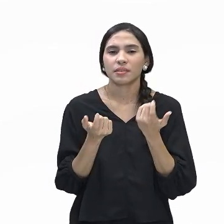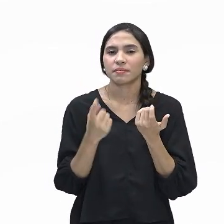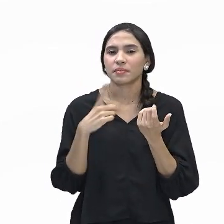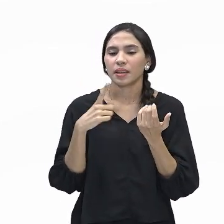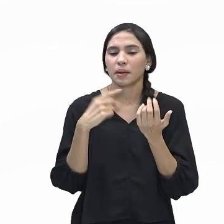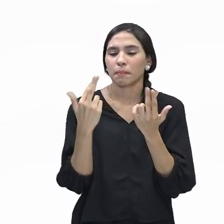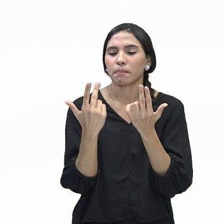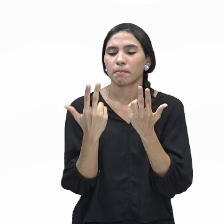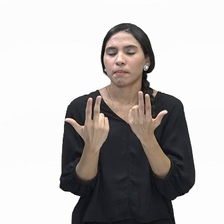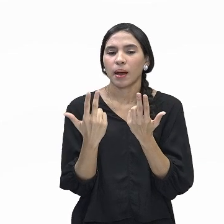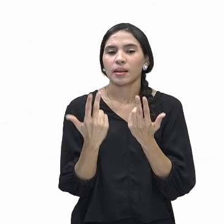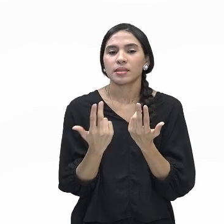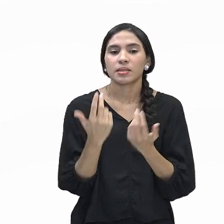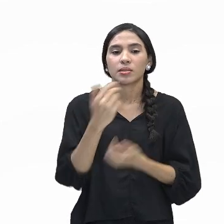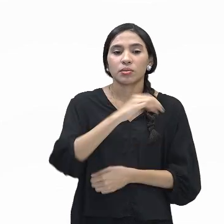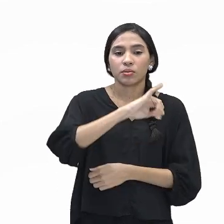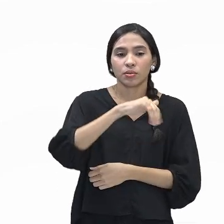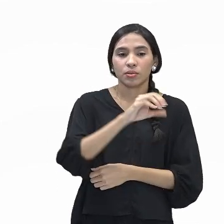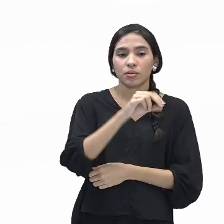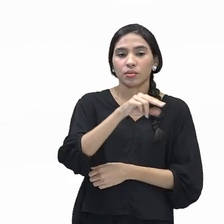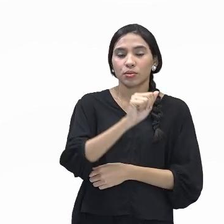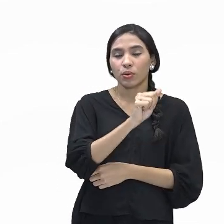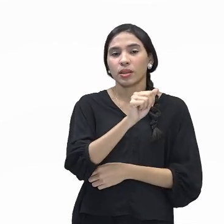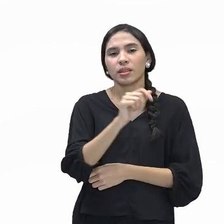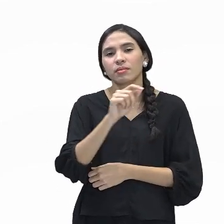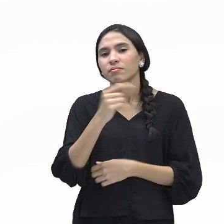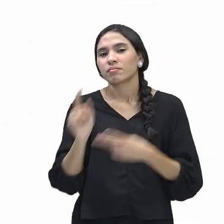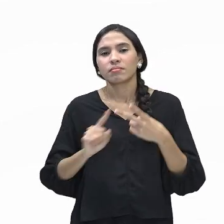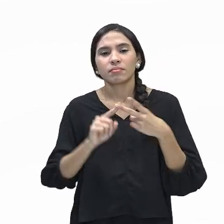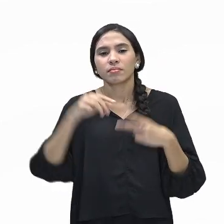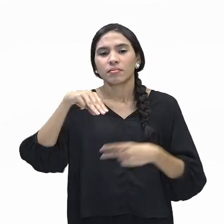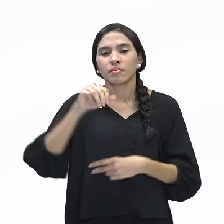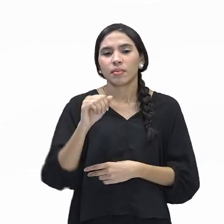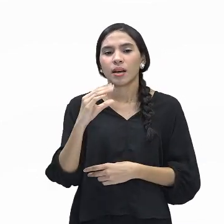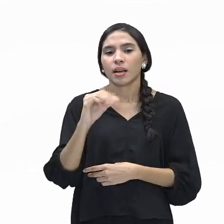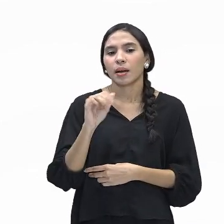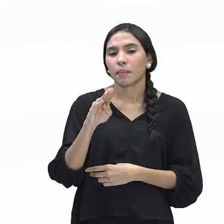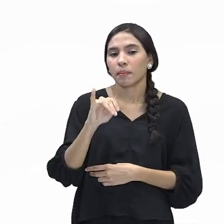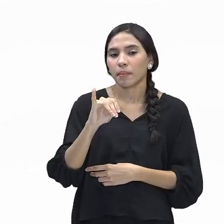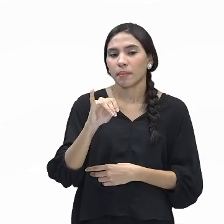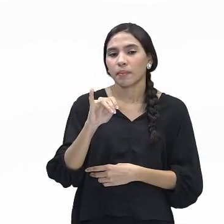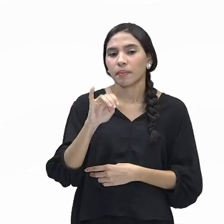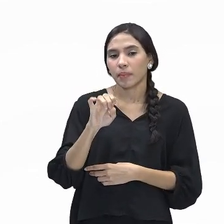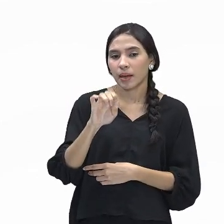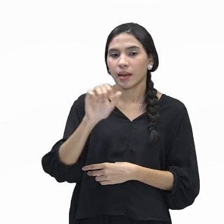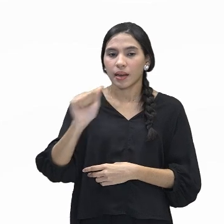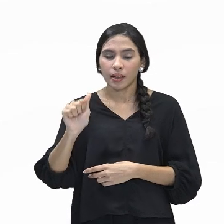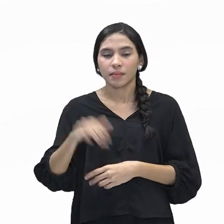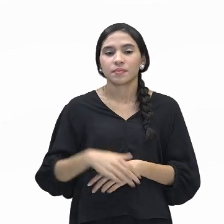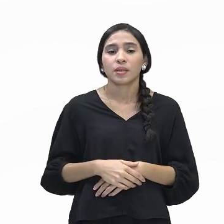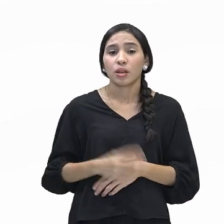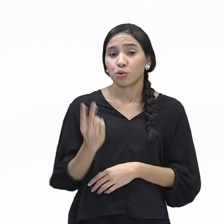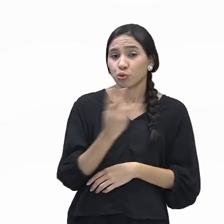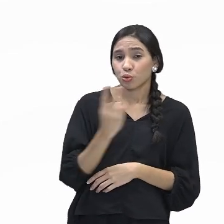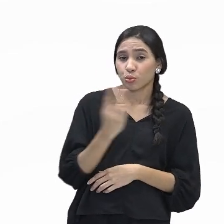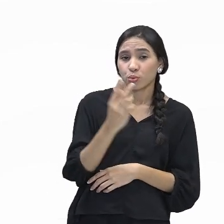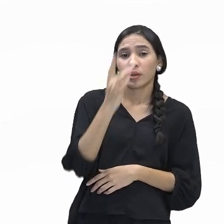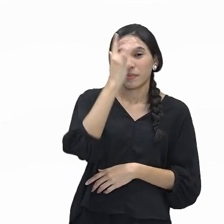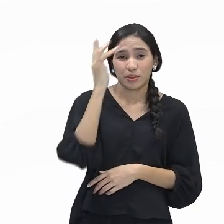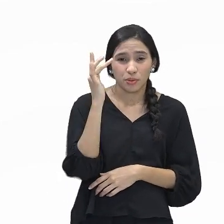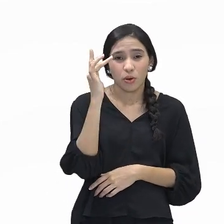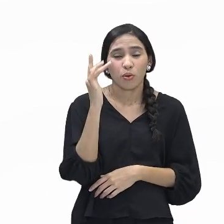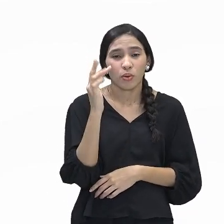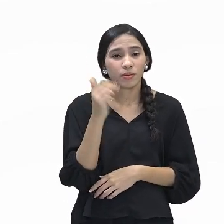igual em Macabeia, né, e Joana? Ambas eram órfãos, tá? Elas buscavam por uma identidade.